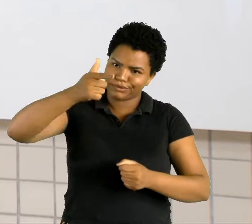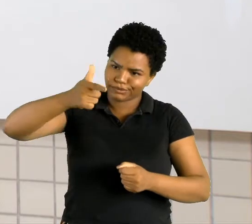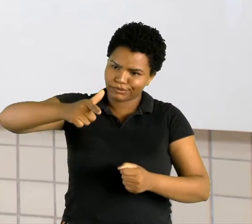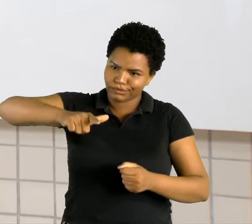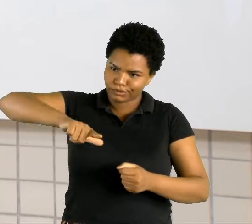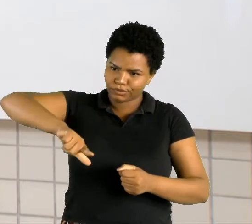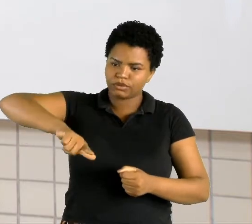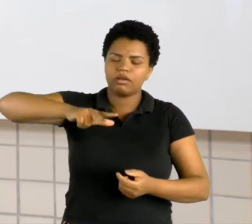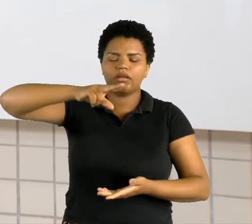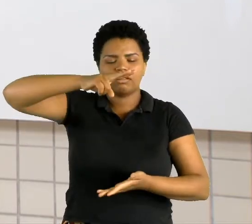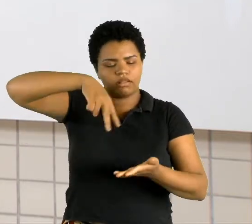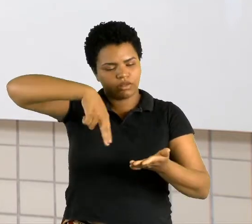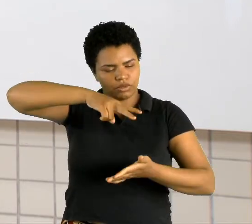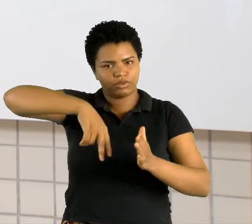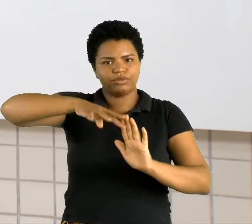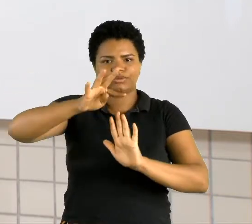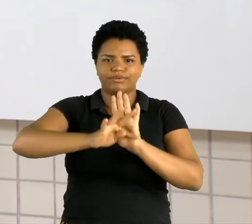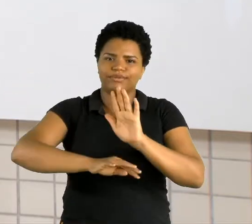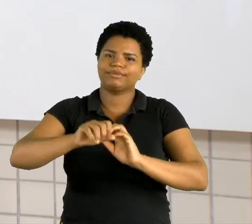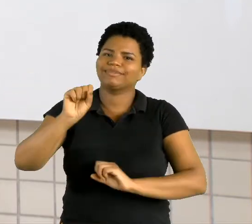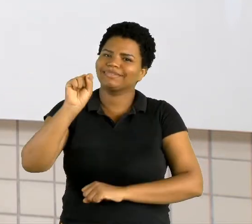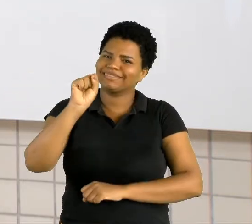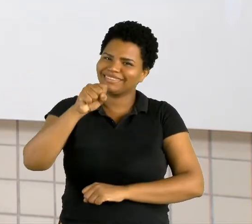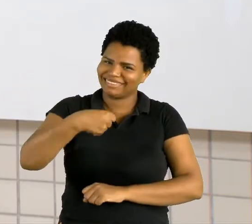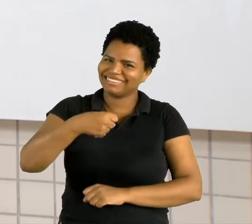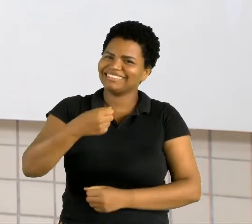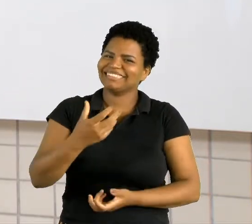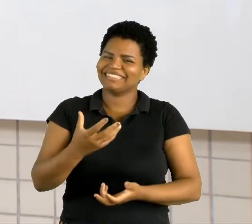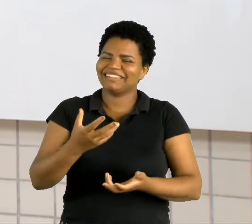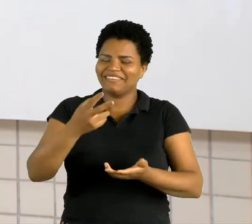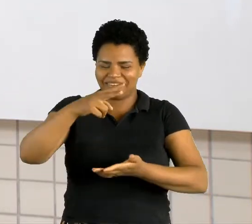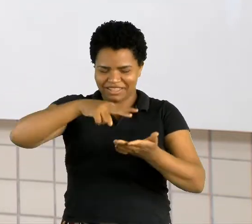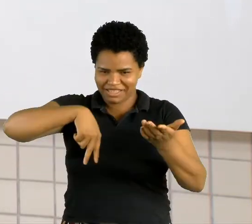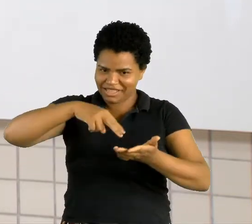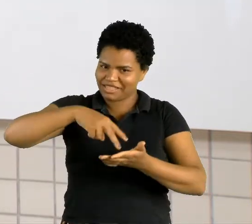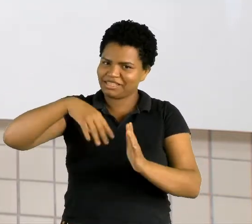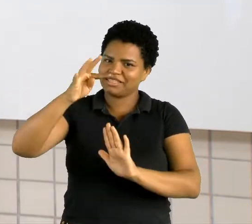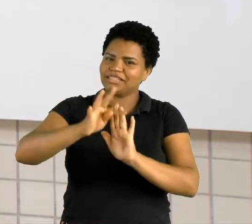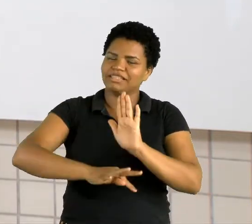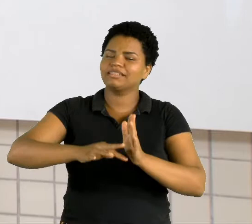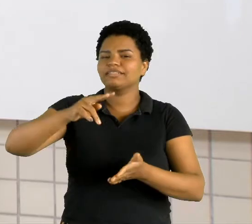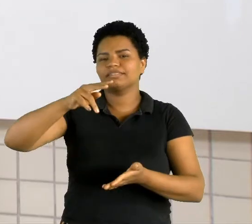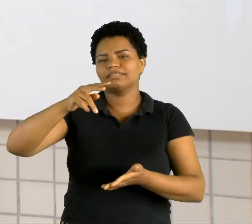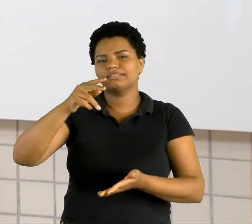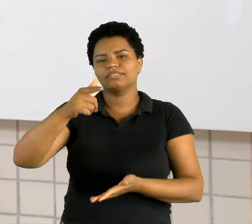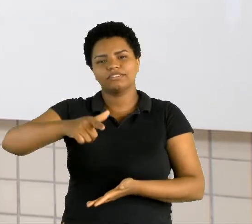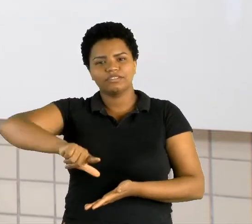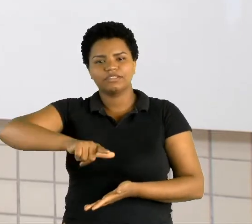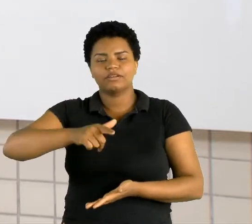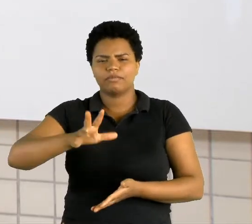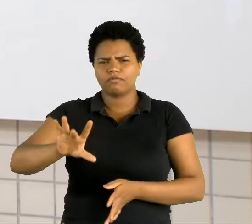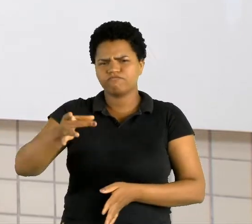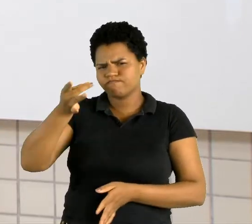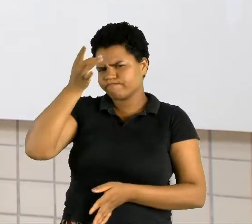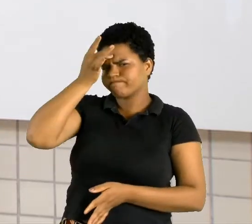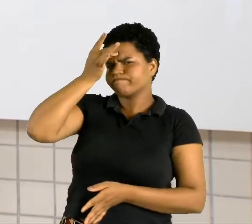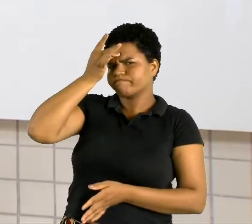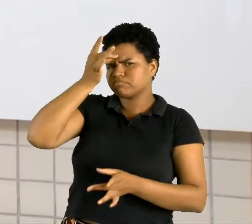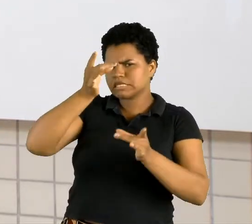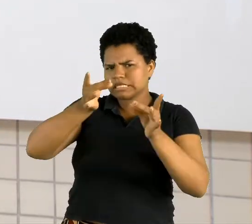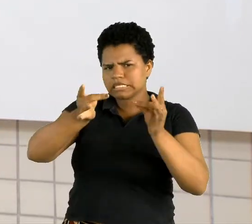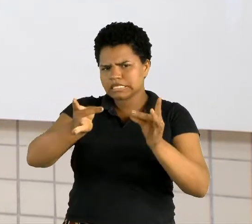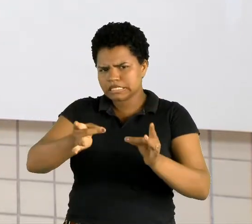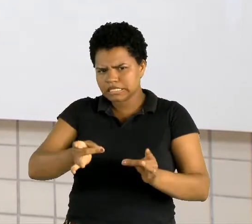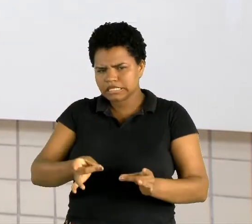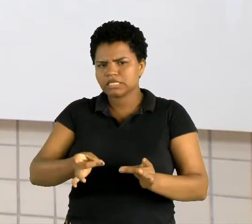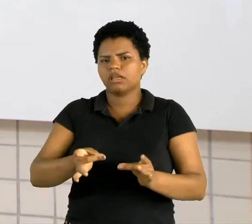a leitura do texto. Sim, vamos ler esse texto novamente para fixar mais os detalhes que